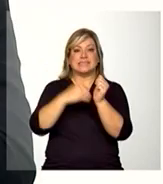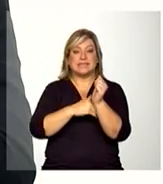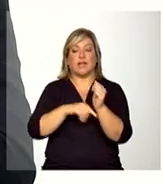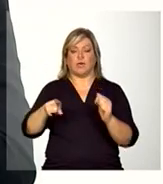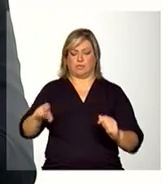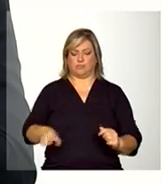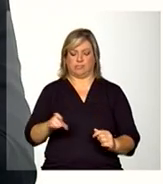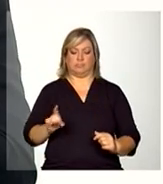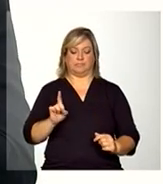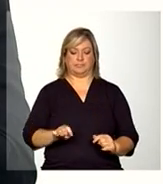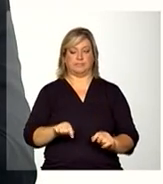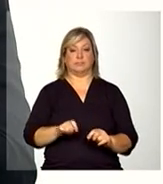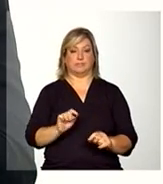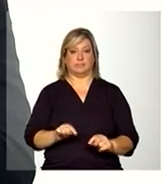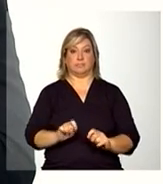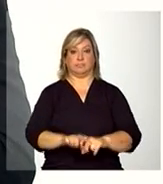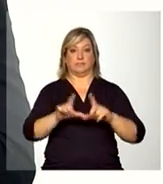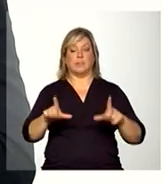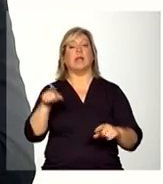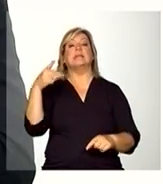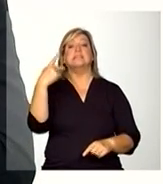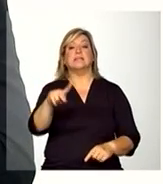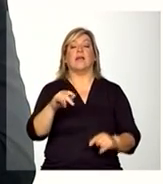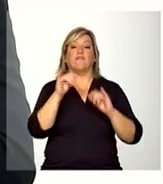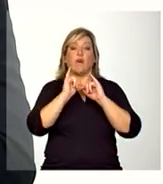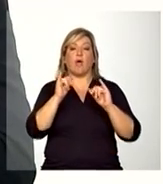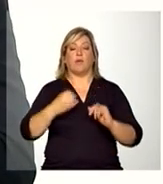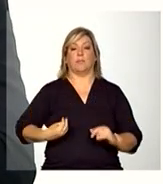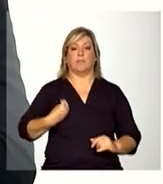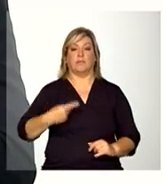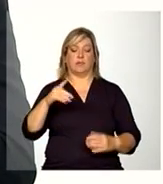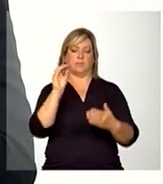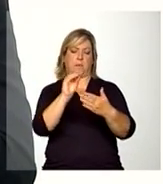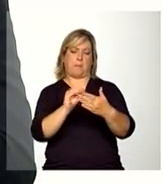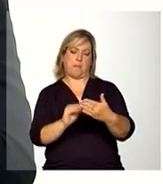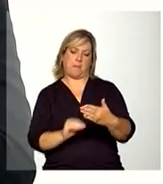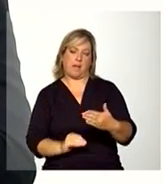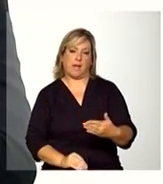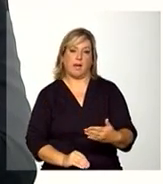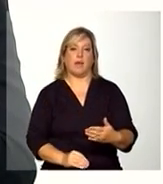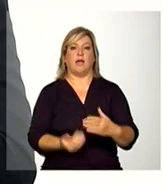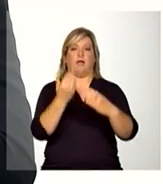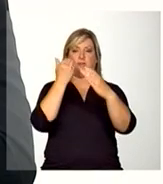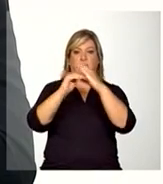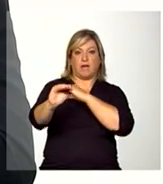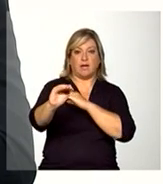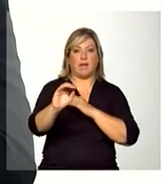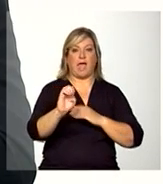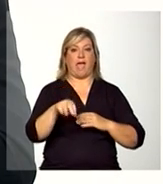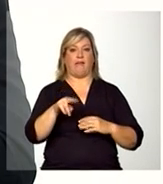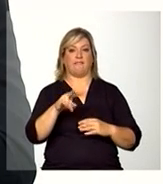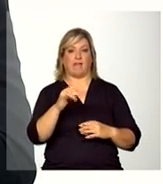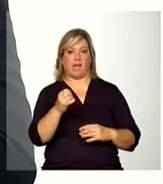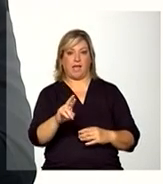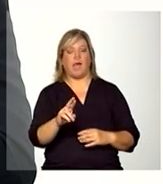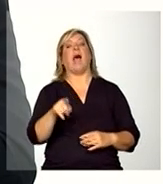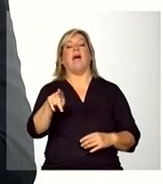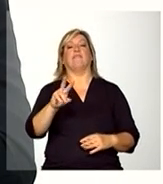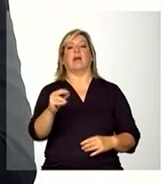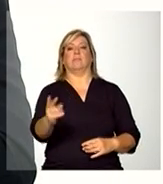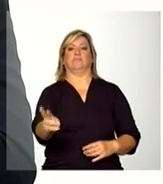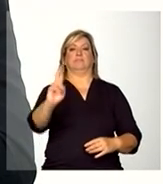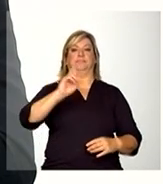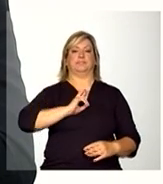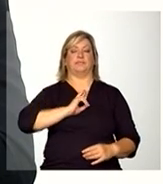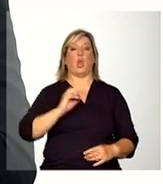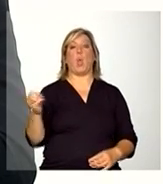em esqueci minha senha preencha seus dados pessoais clique em enviar que é enviado uma nova senha pro usuário